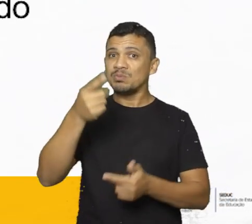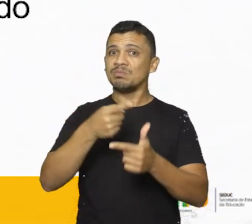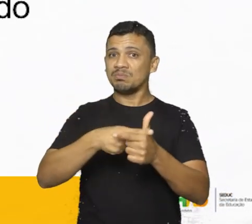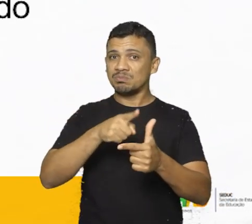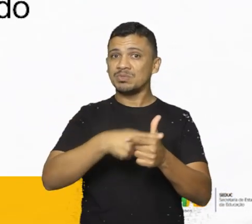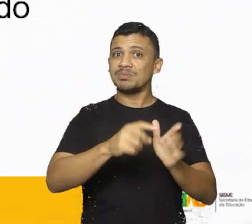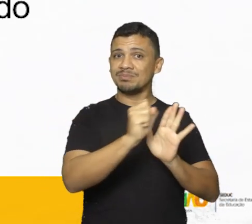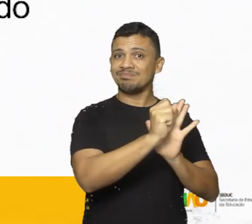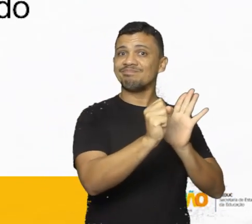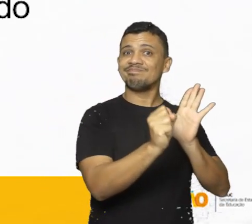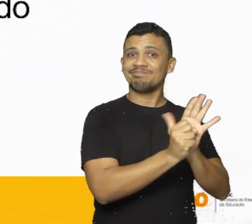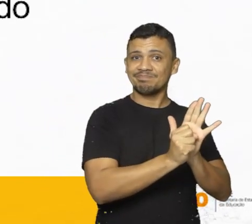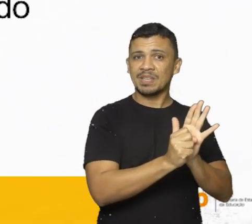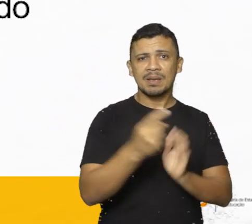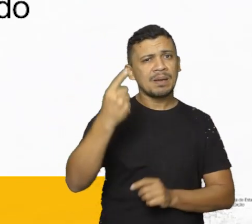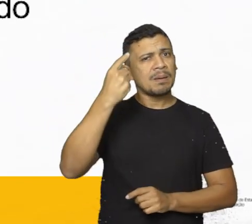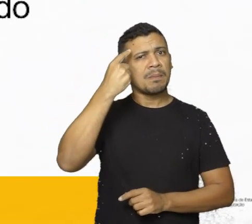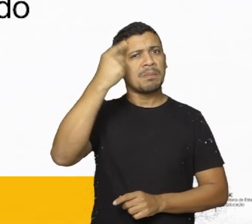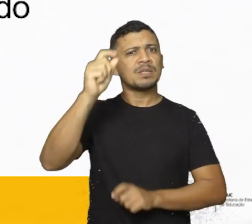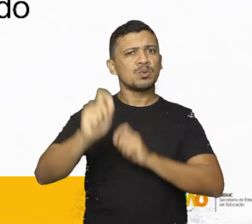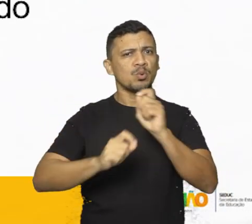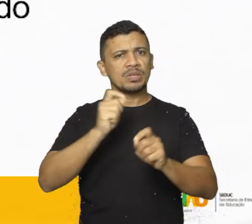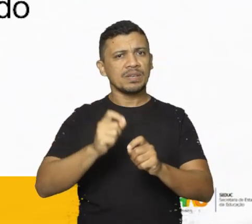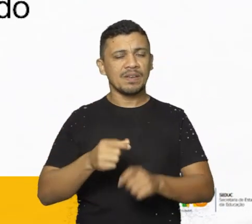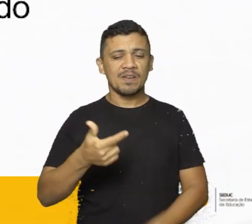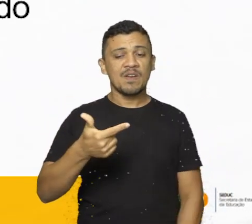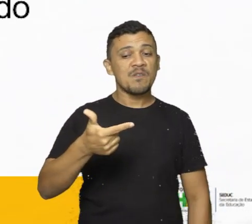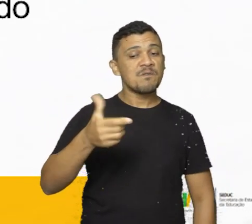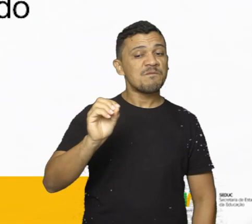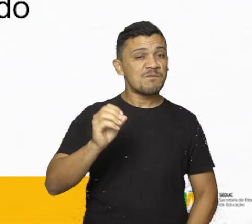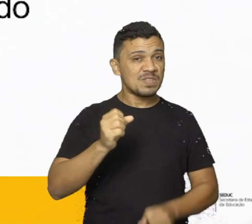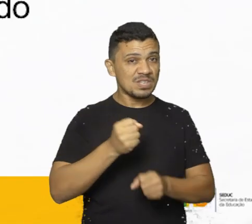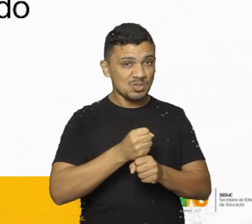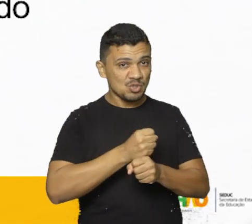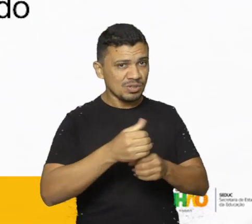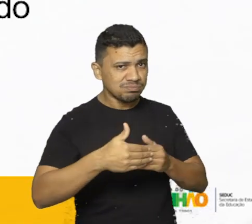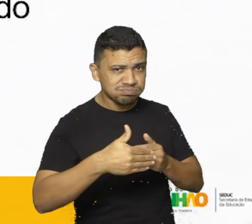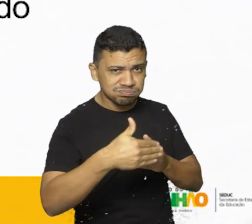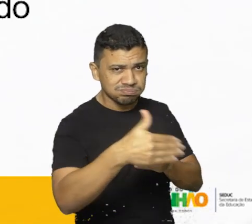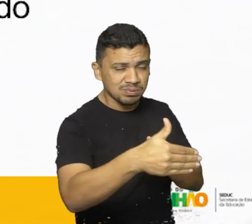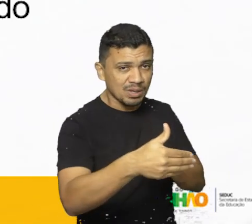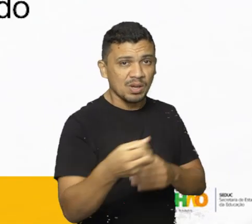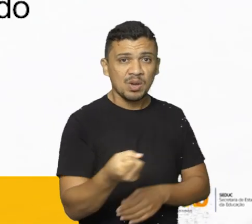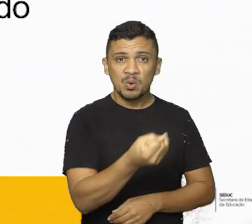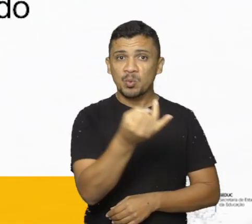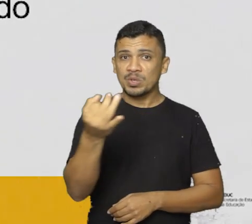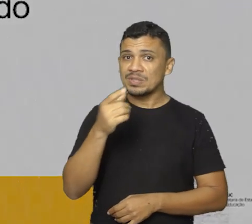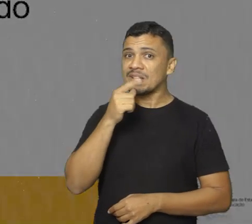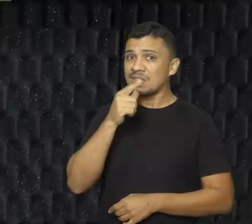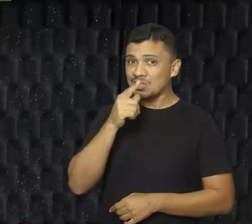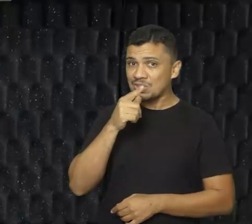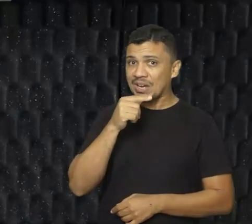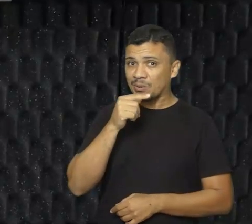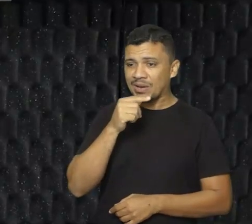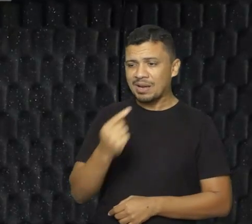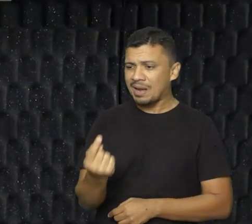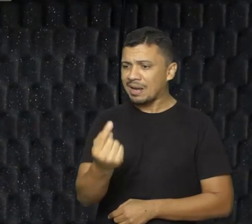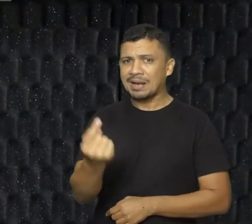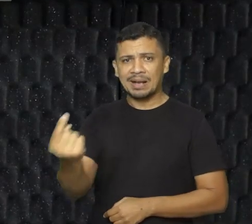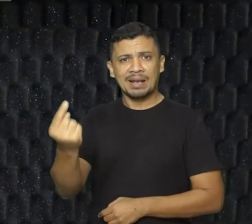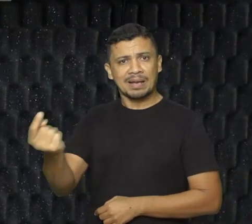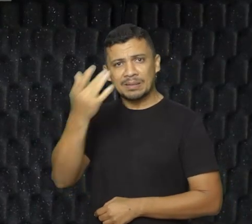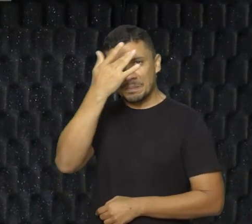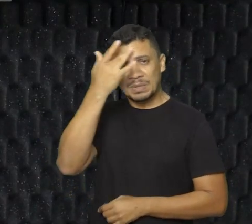século. Prevê-se que, nos próximos 20 anos, a quantidade de água doce disponível para cada